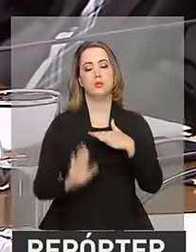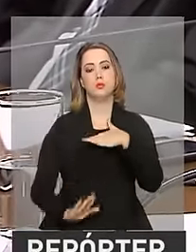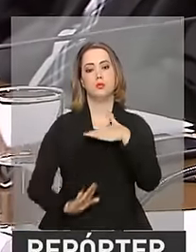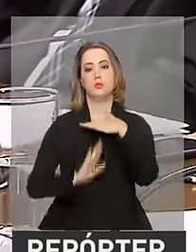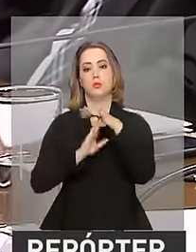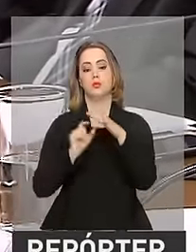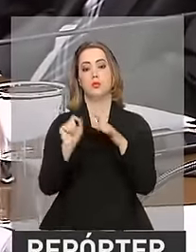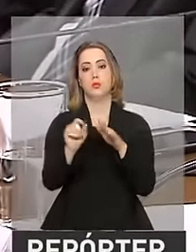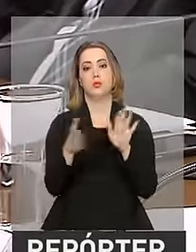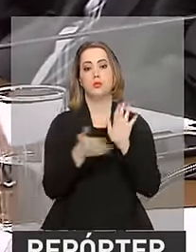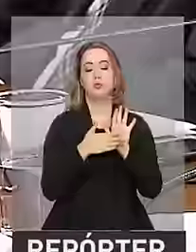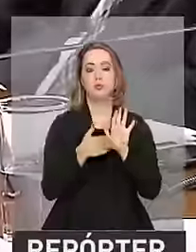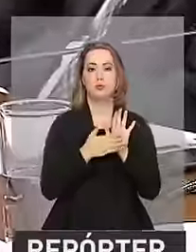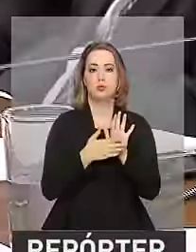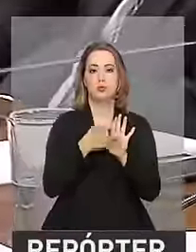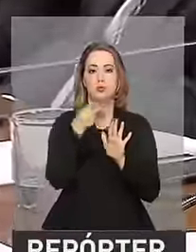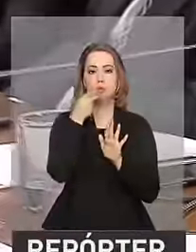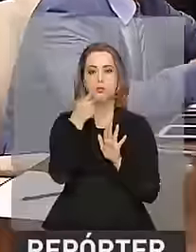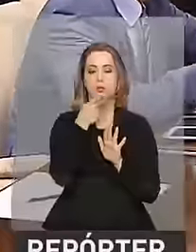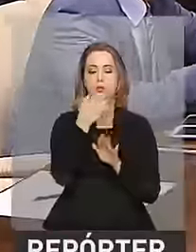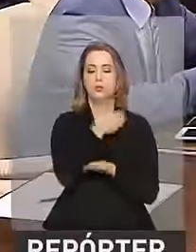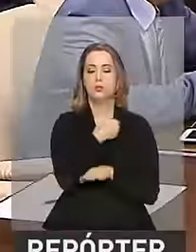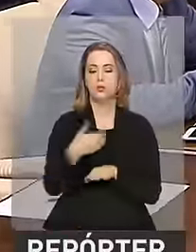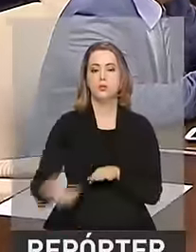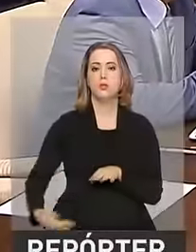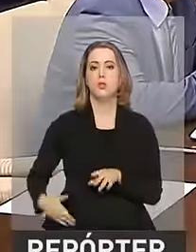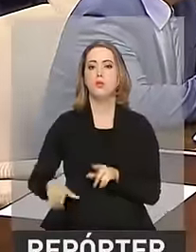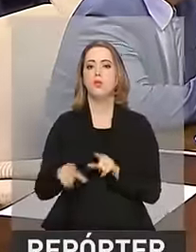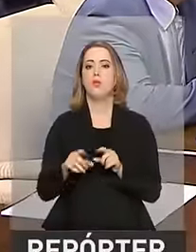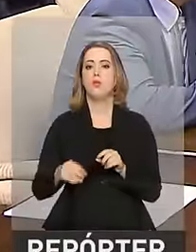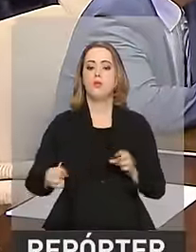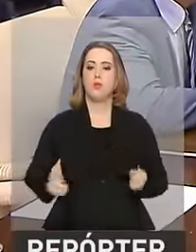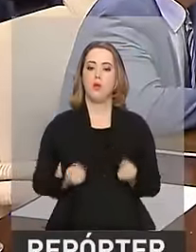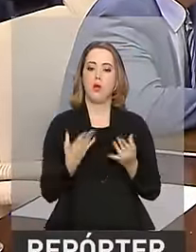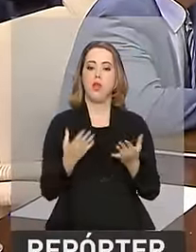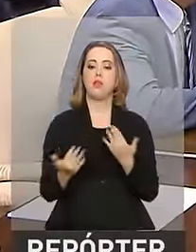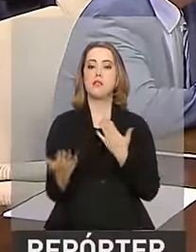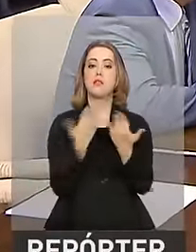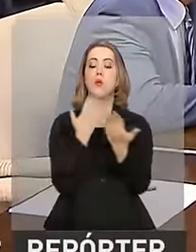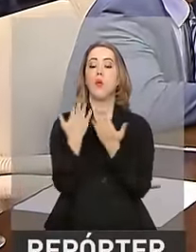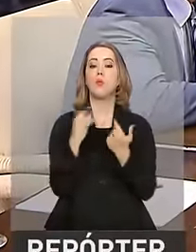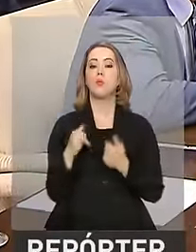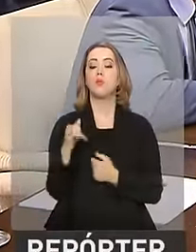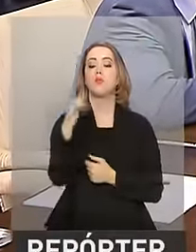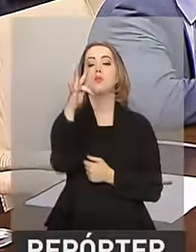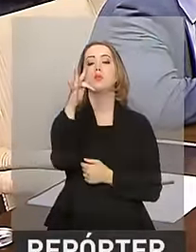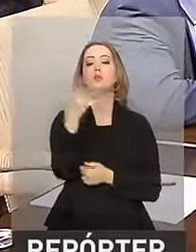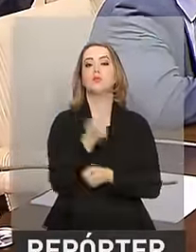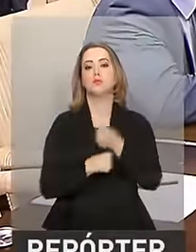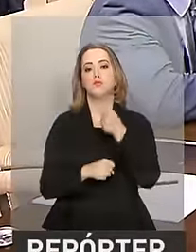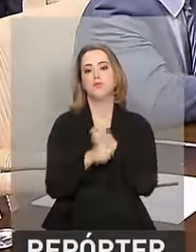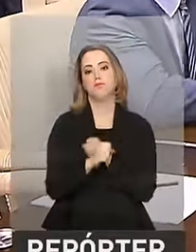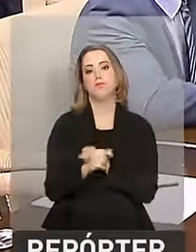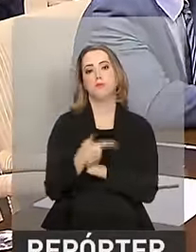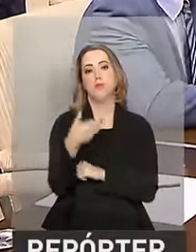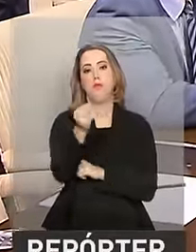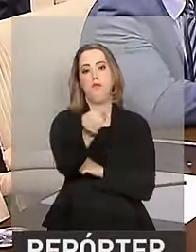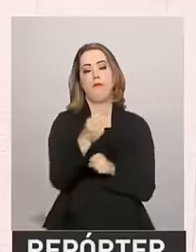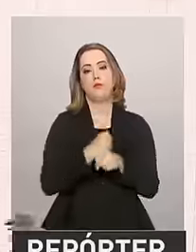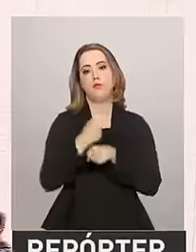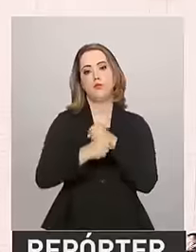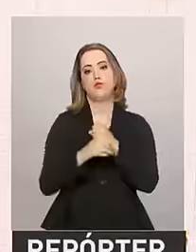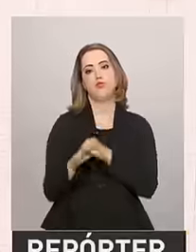de acordo com a proposta as despesas do governo só poderão crescer na mesma medida da inflação do ano anterior pelos próximos 20